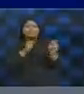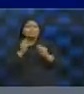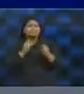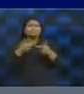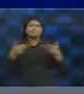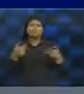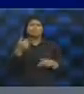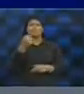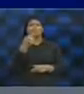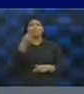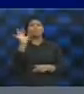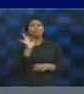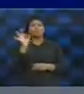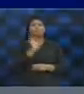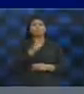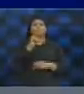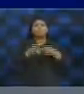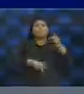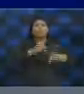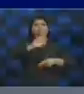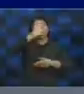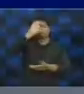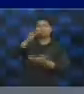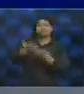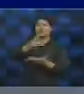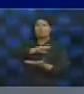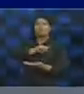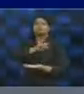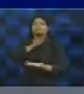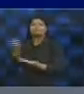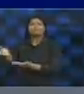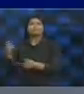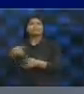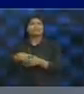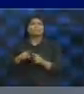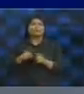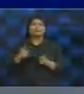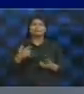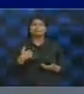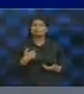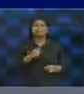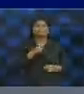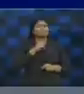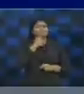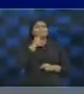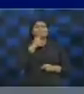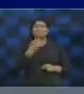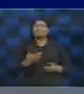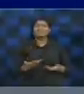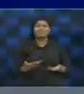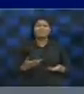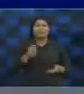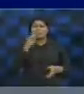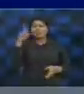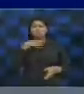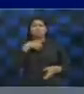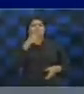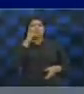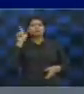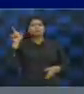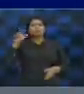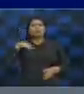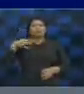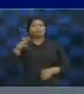73% de reconhecimento da sua gente, do seu povo. O que mais me impressiona, Arthur, é que tu tem orgulho de